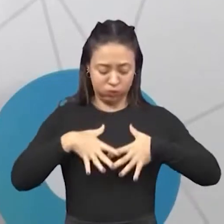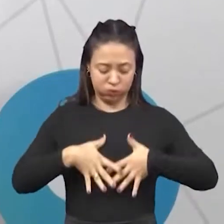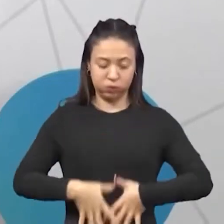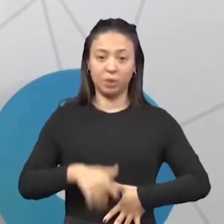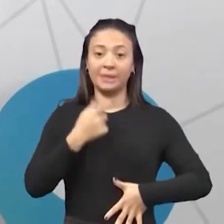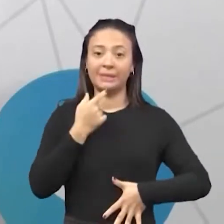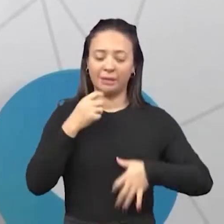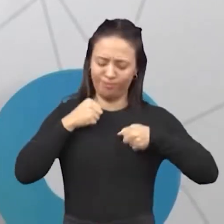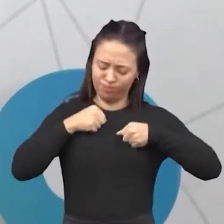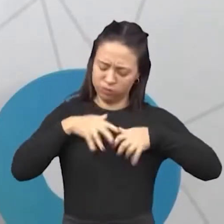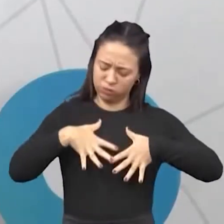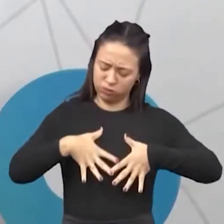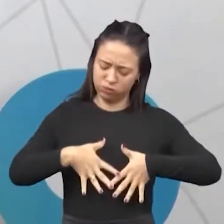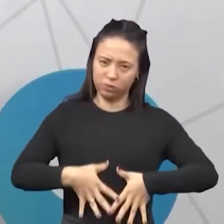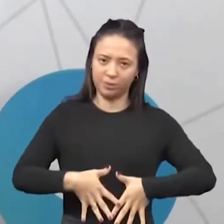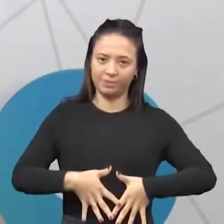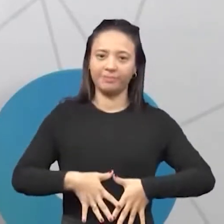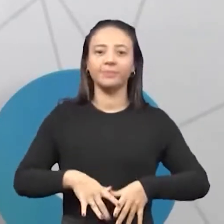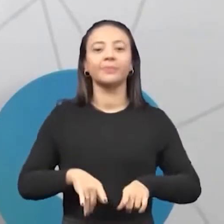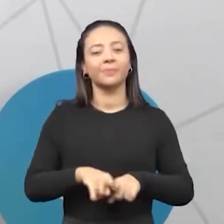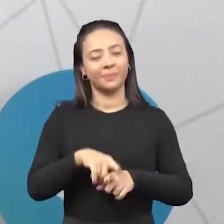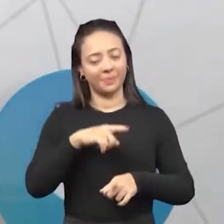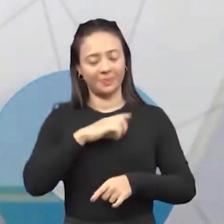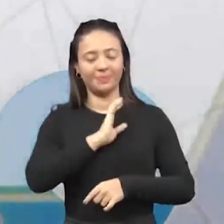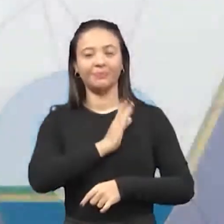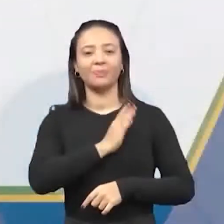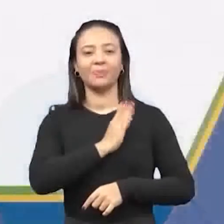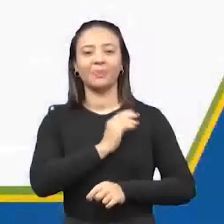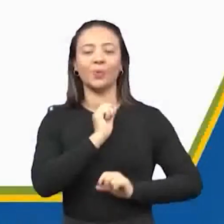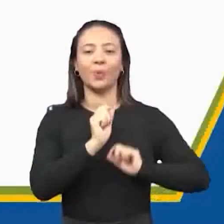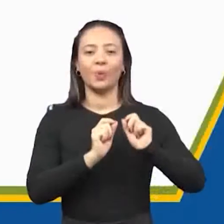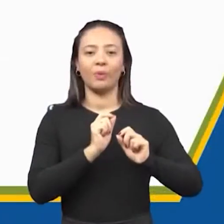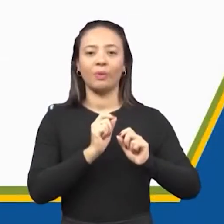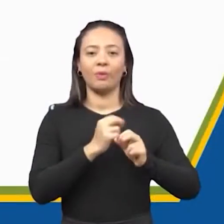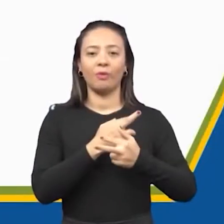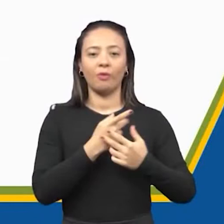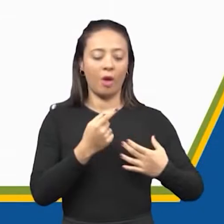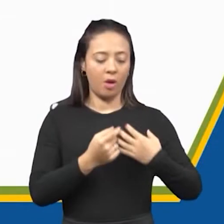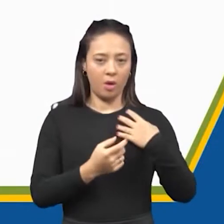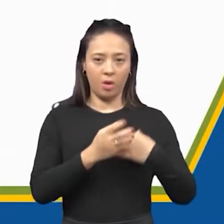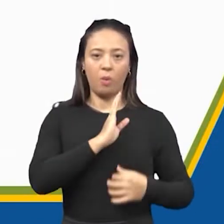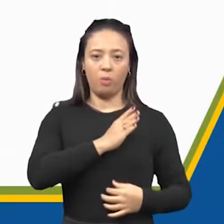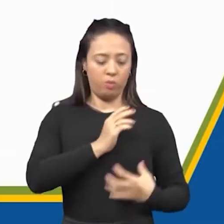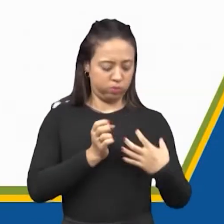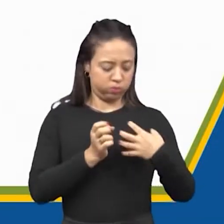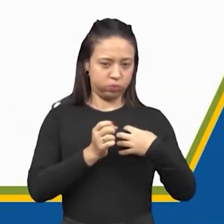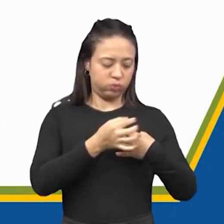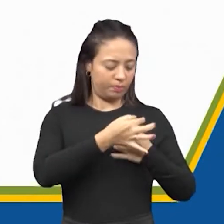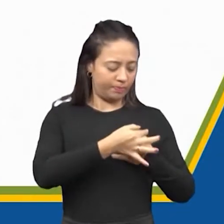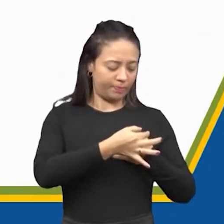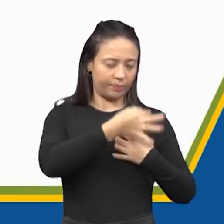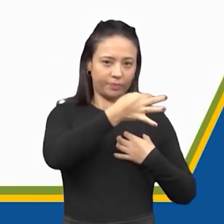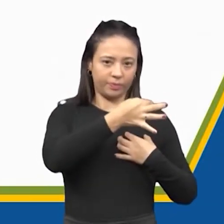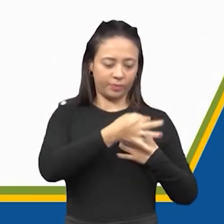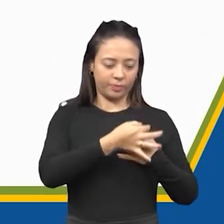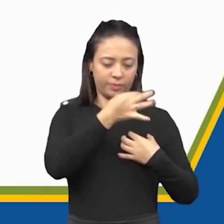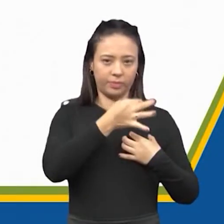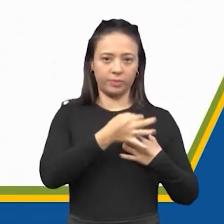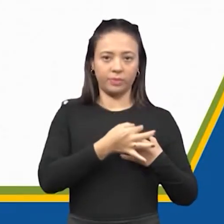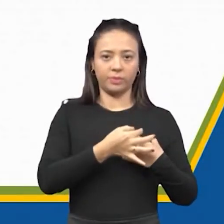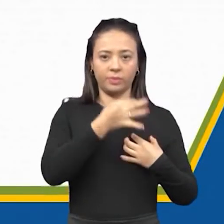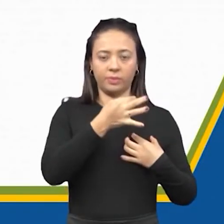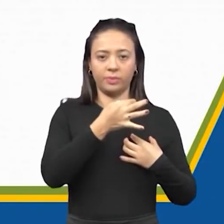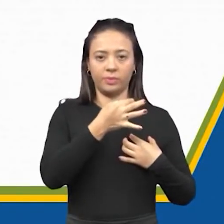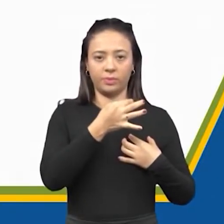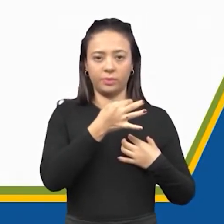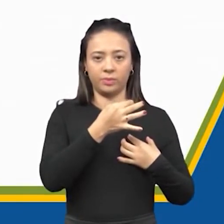partes do nosso corpo. Também no coração há a presença de válvulas. Essas válvulas elas estão